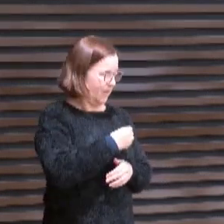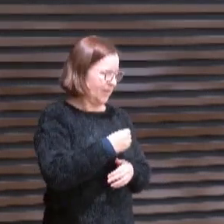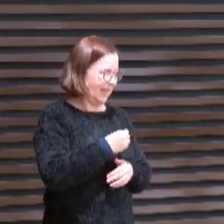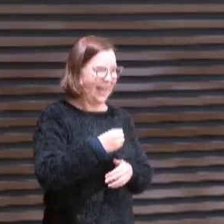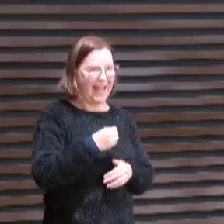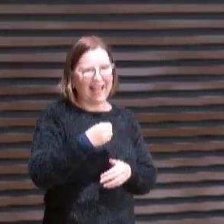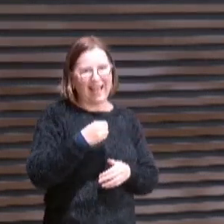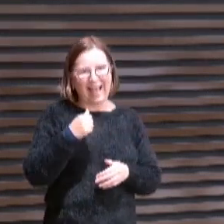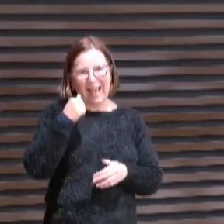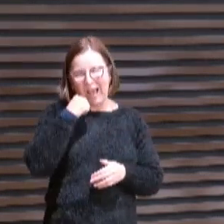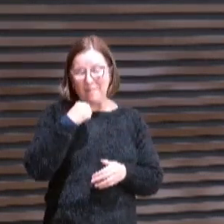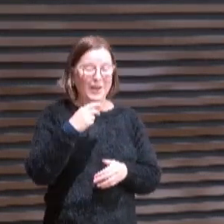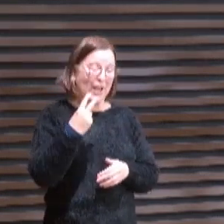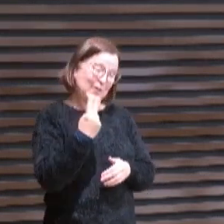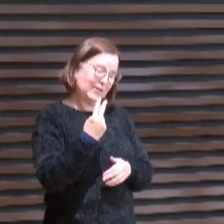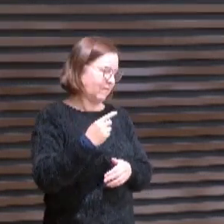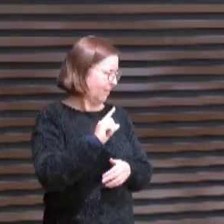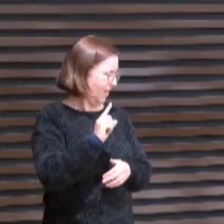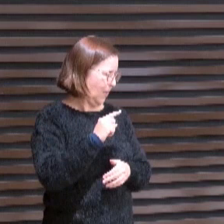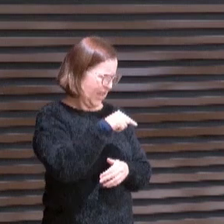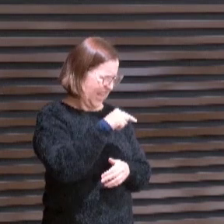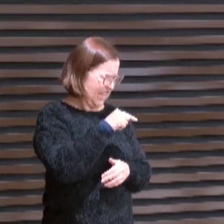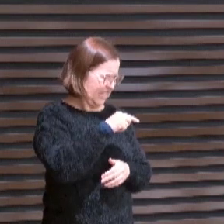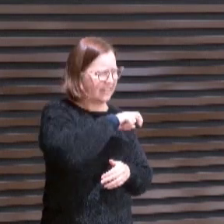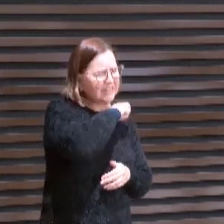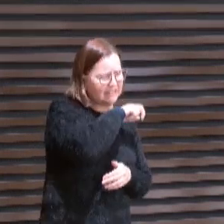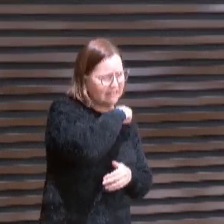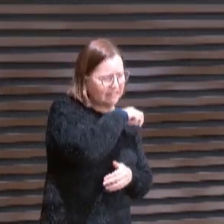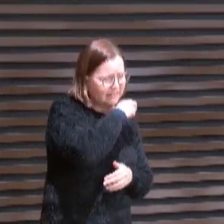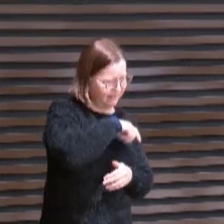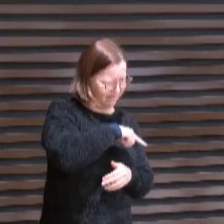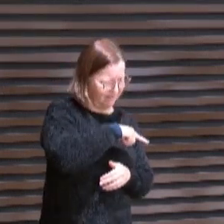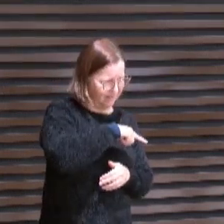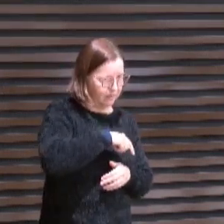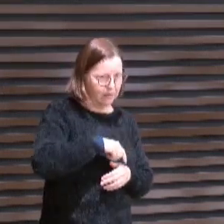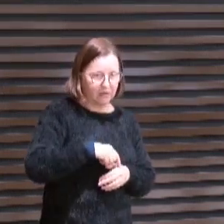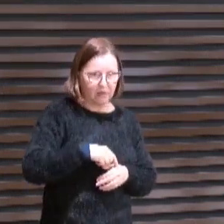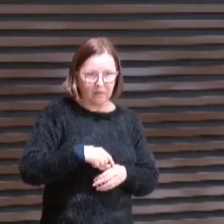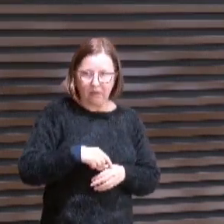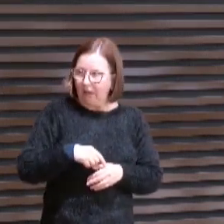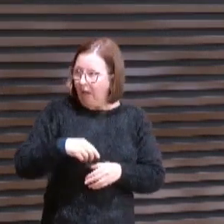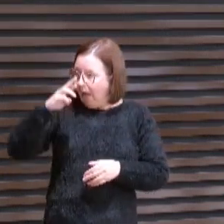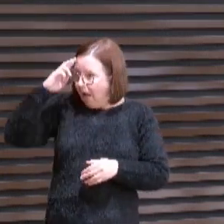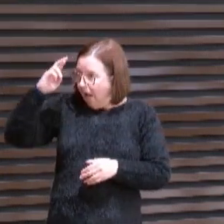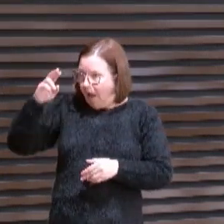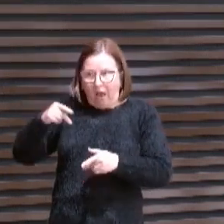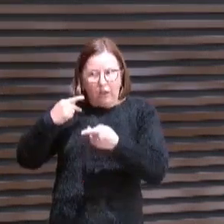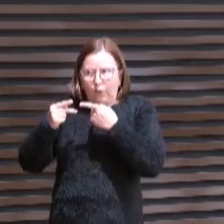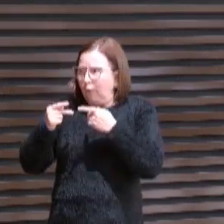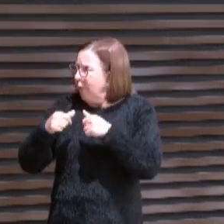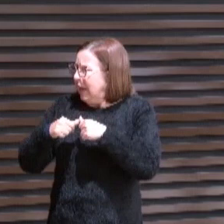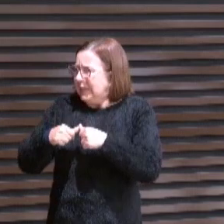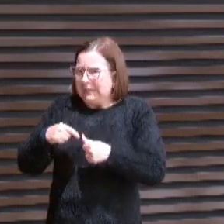dois. Eu digo: essa aqui não, essa aqui é uma cobra cascavel. Aí ela disse: senhor, não fala isso, ele é